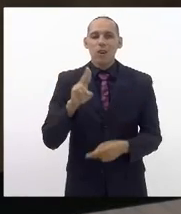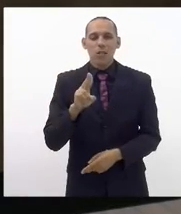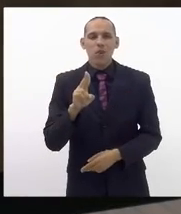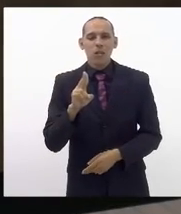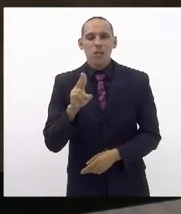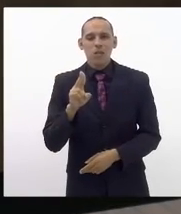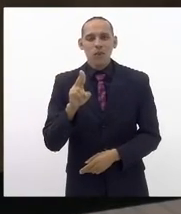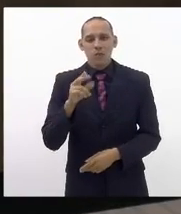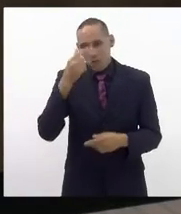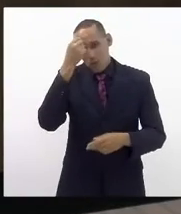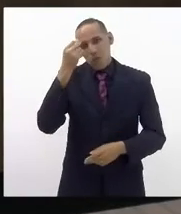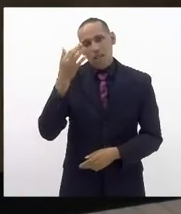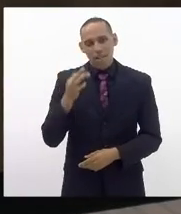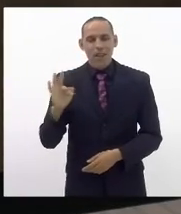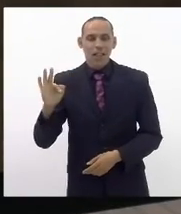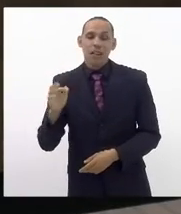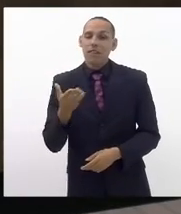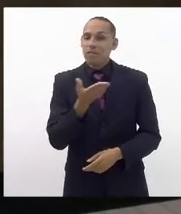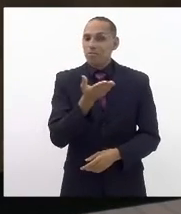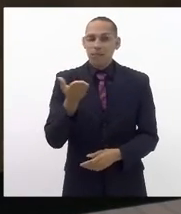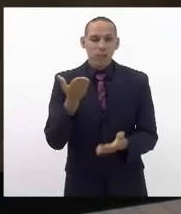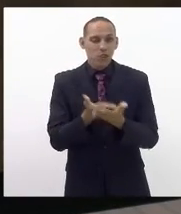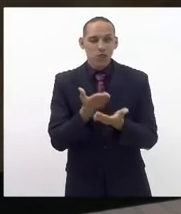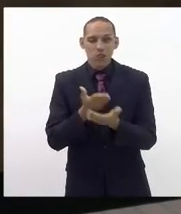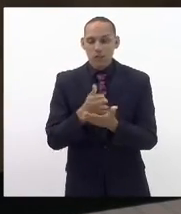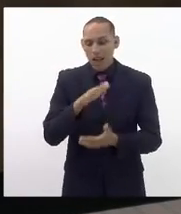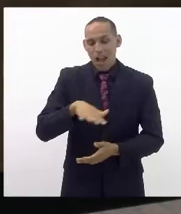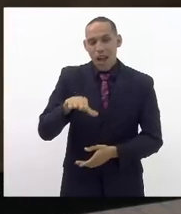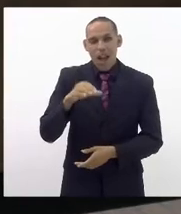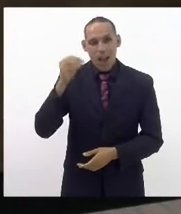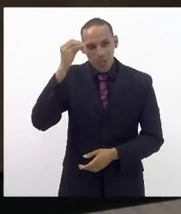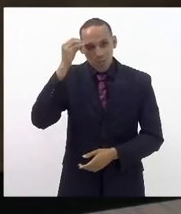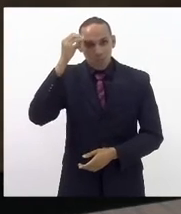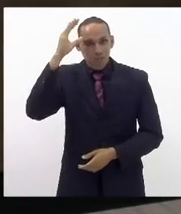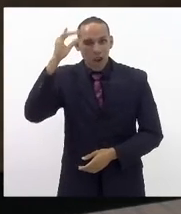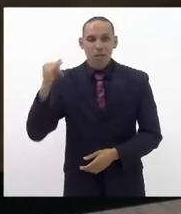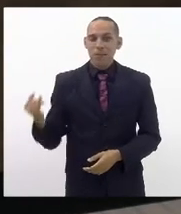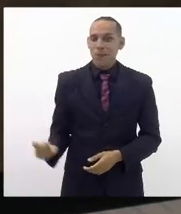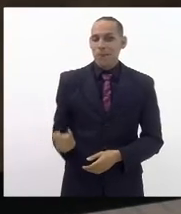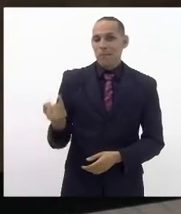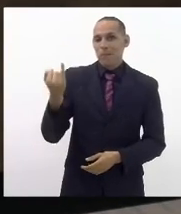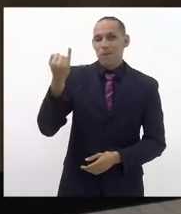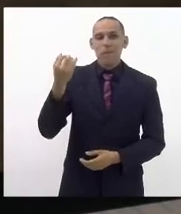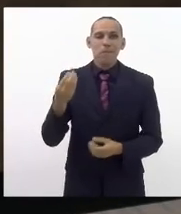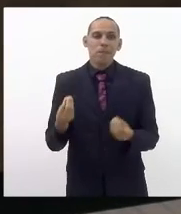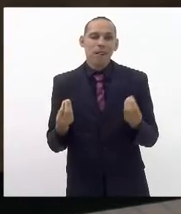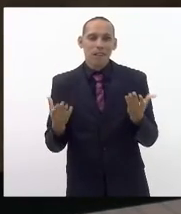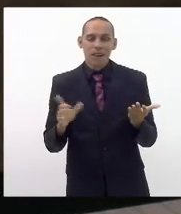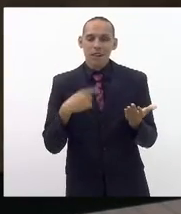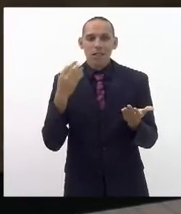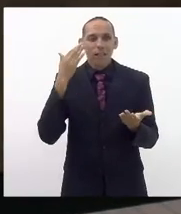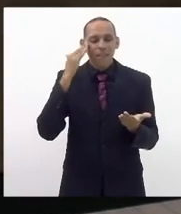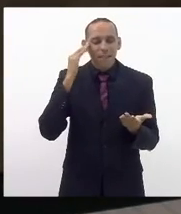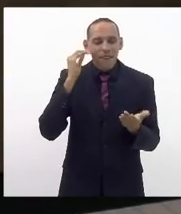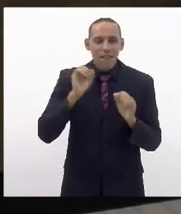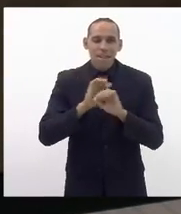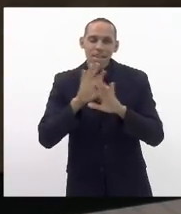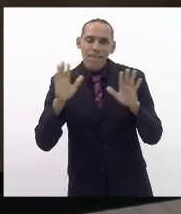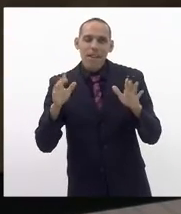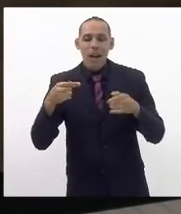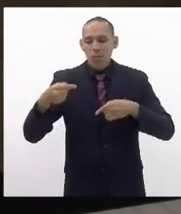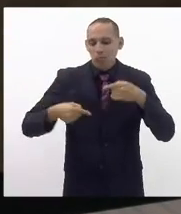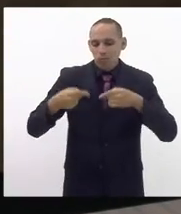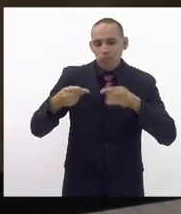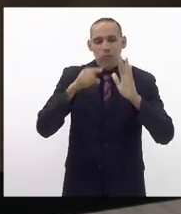estudante de uma área do conhecimento muito também relevante para que a gente possa compreender, discutir, analisar,